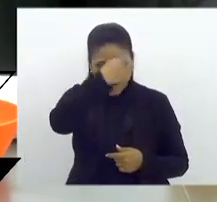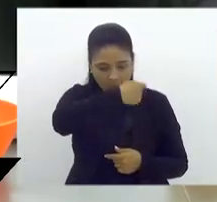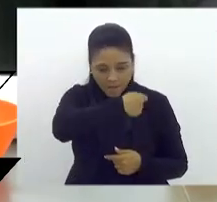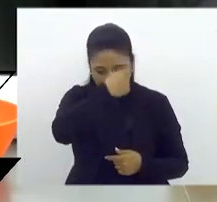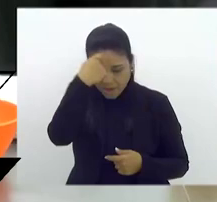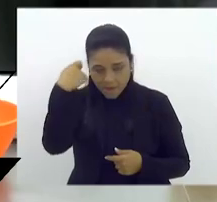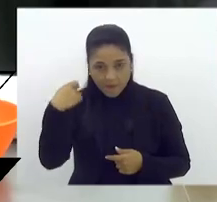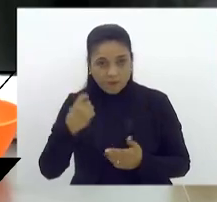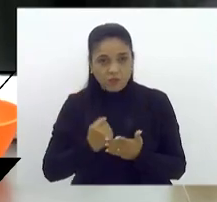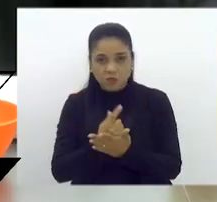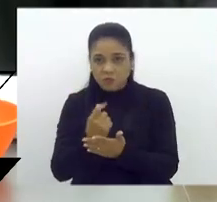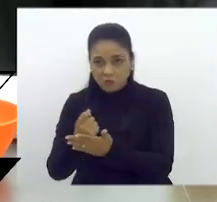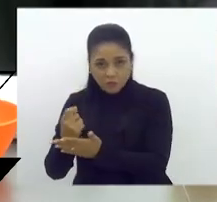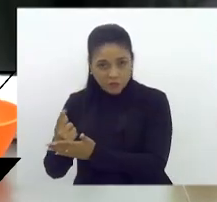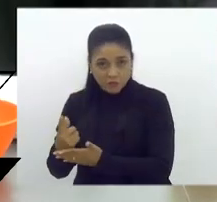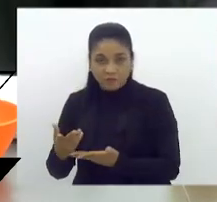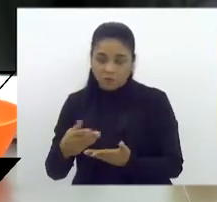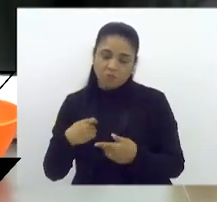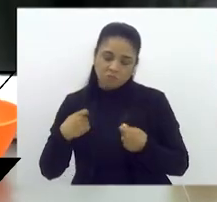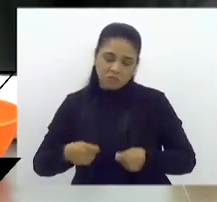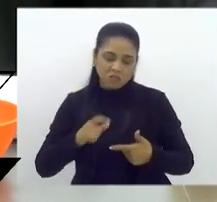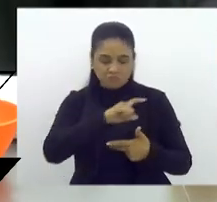tomada pelo Poder Executivo.